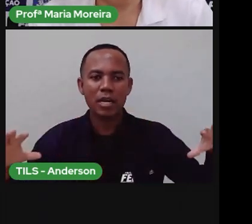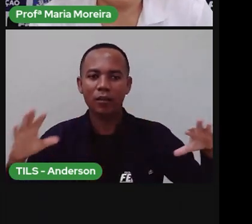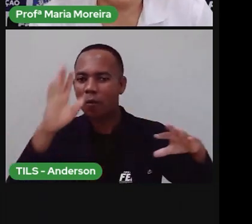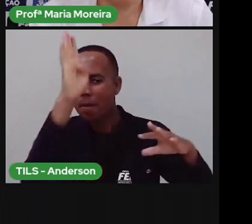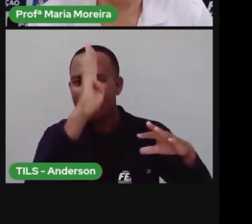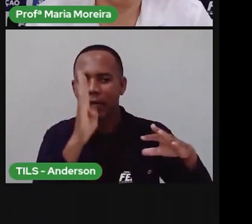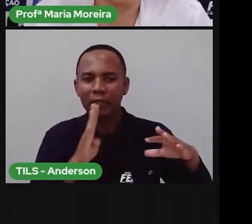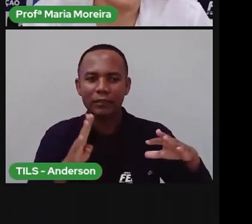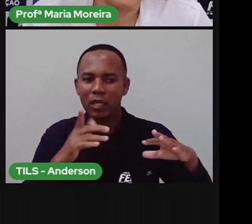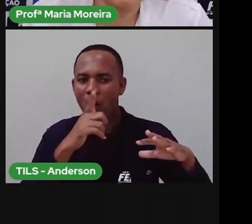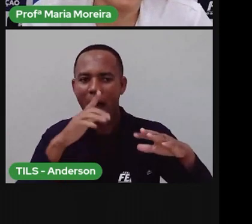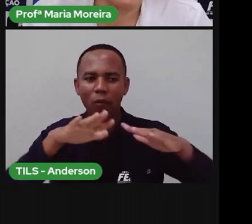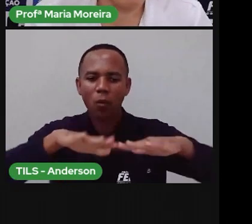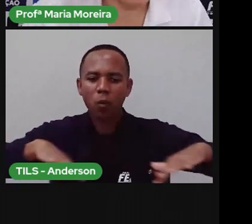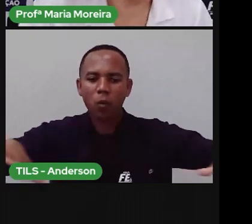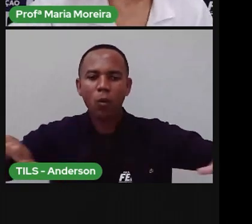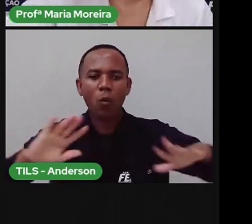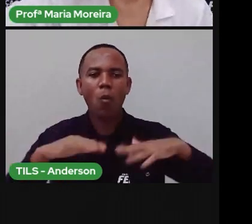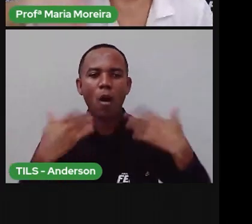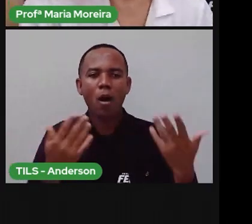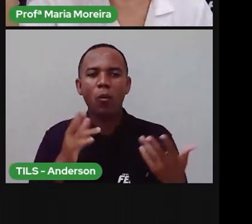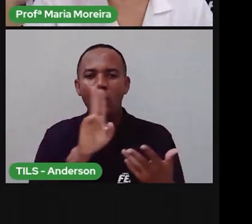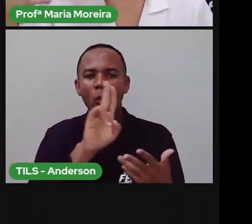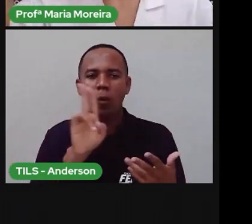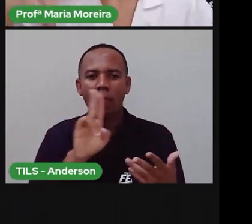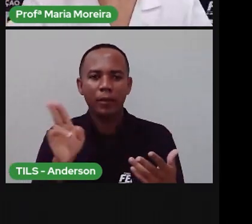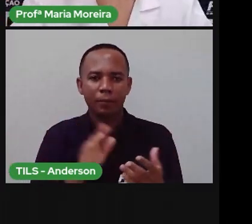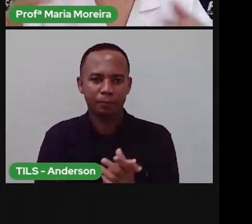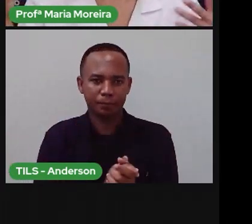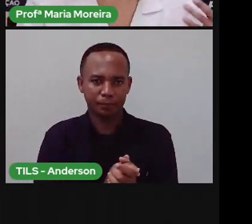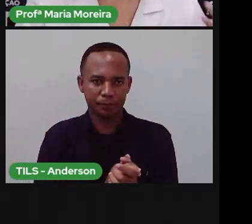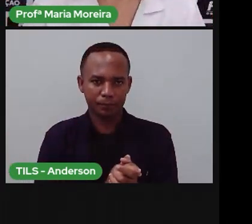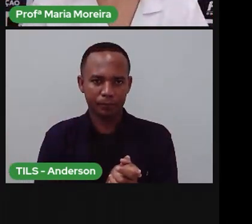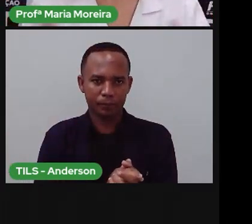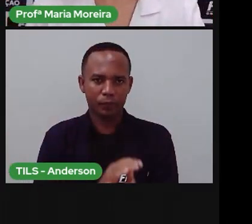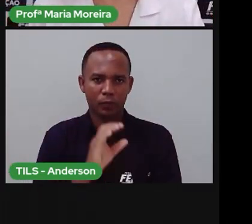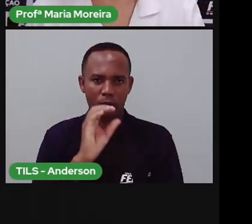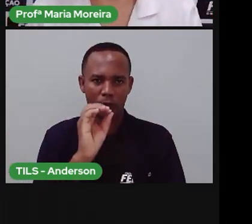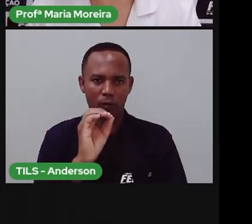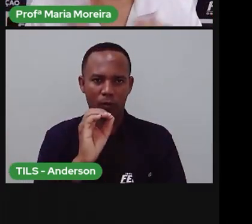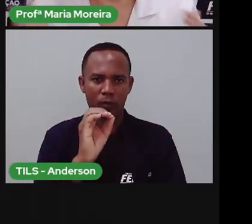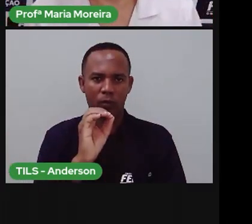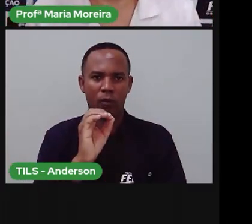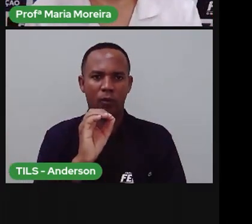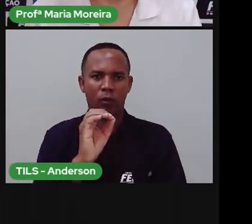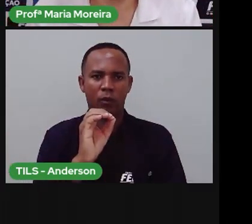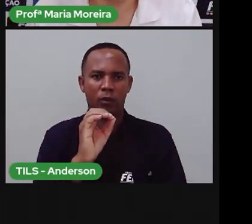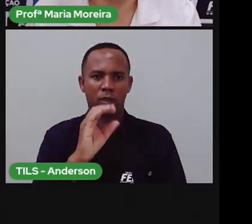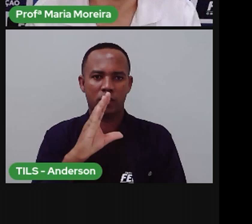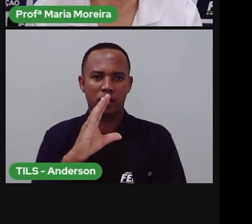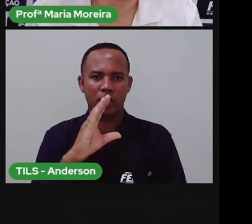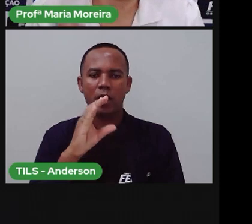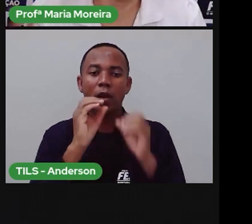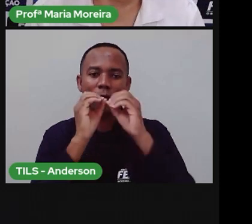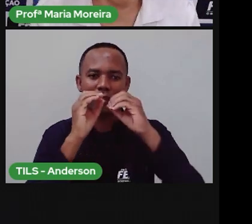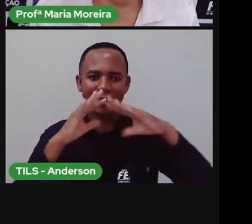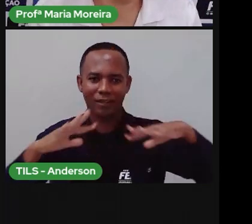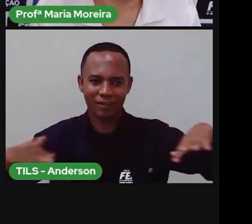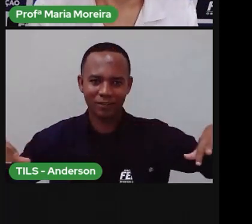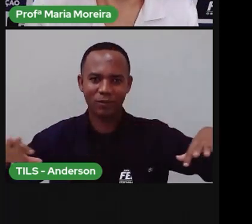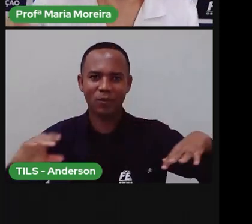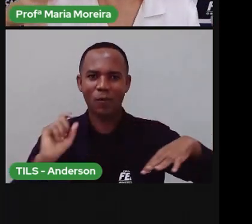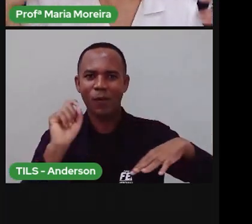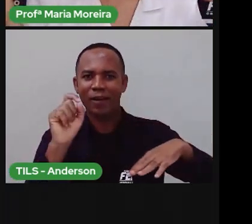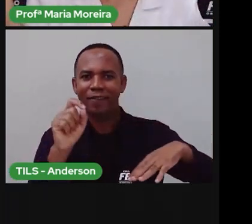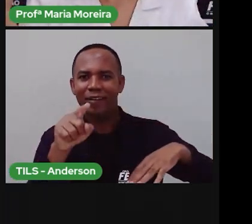falar agora, né, sobre o Oceano Glacial Ártico. Lembra que a Pro falou que existem alguns livros que vão dizer que eles não são mais oceanos, e sim grandes